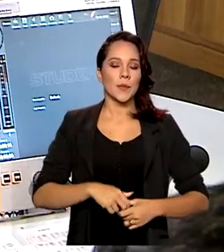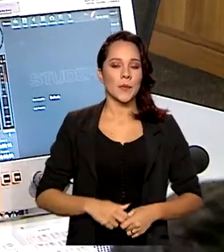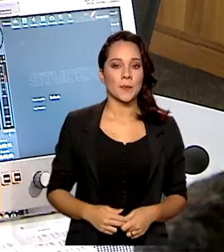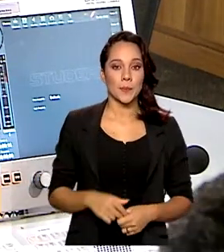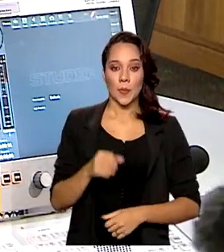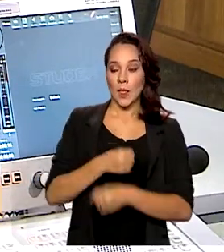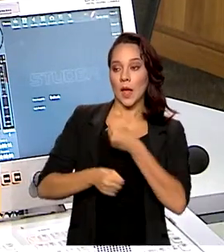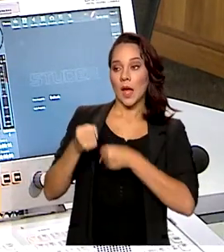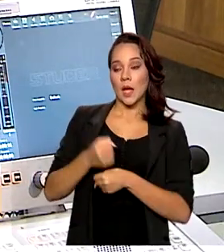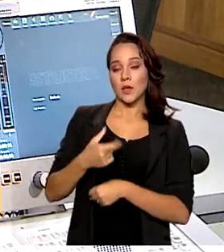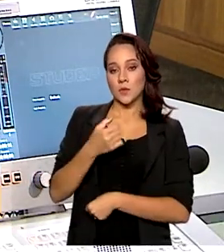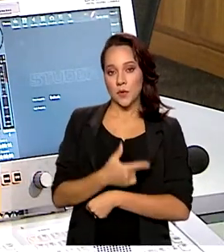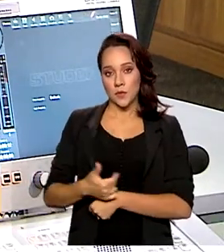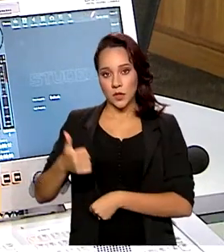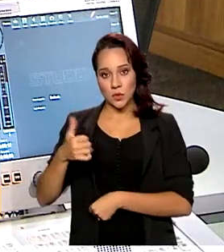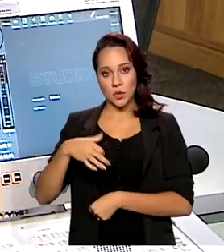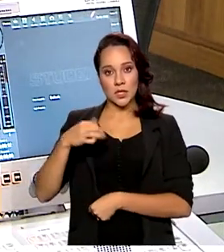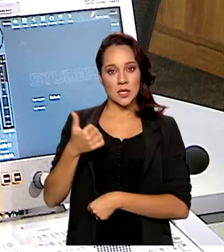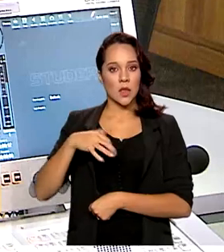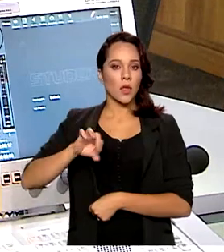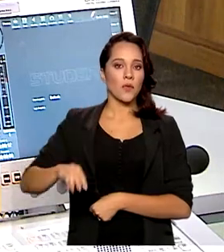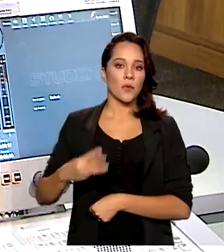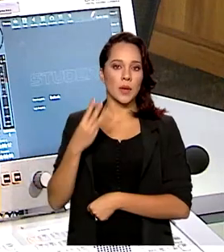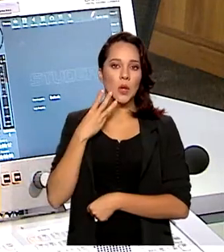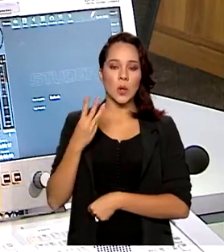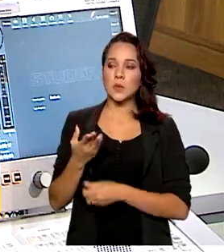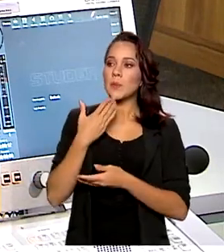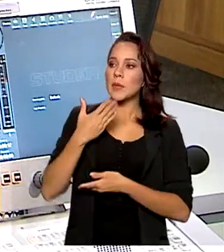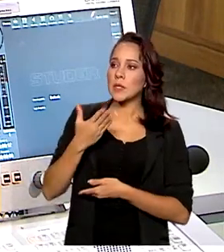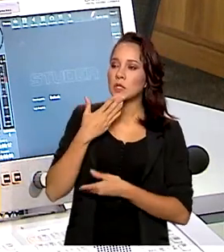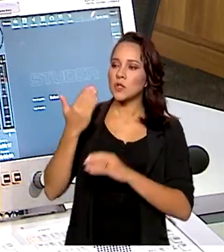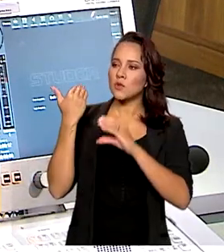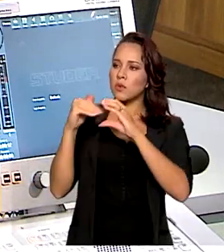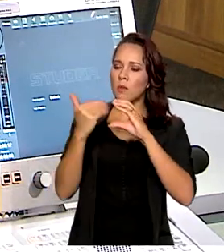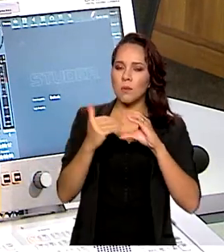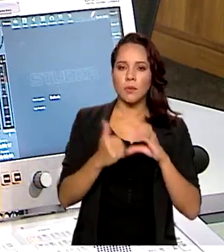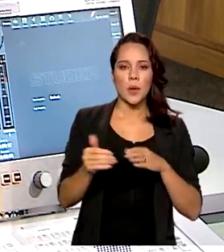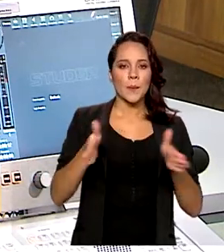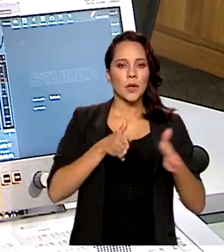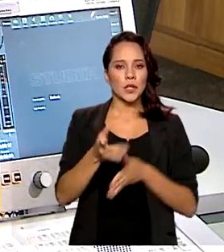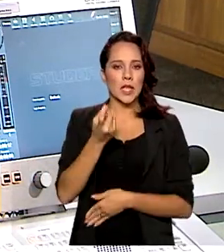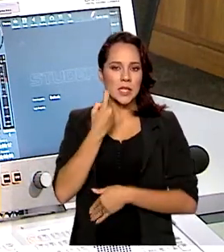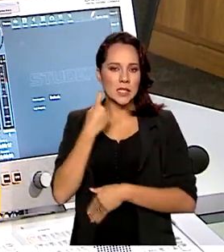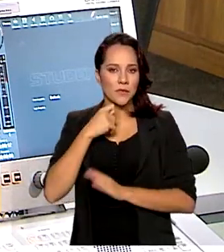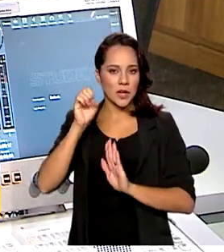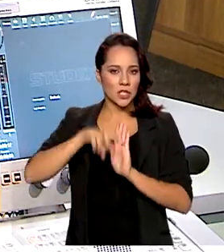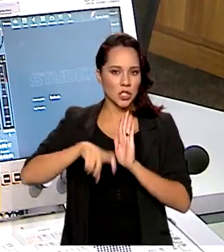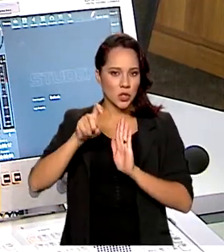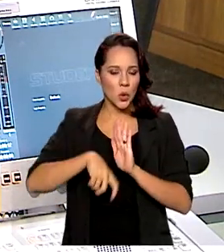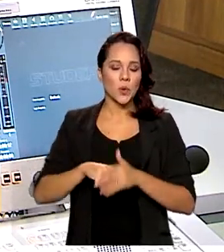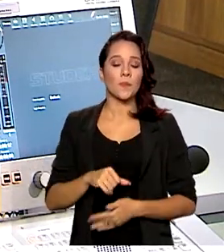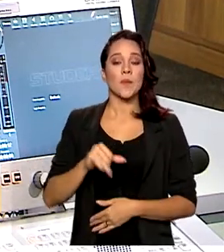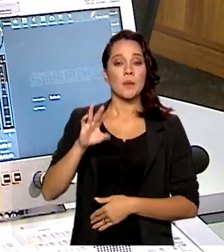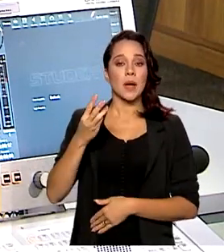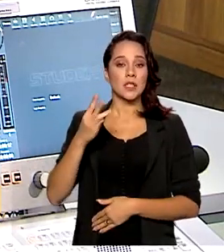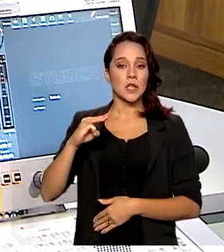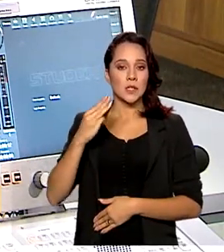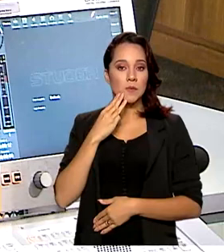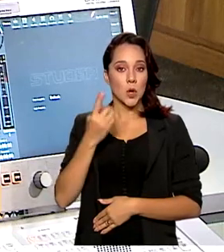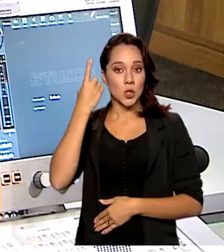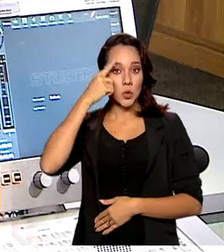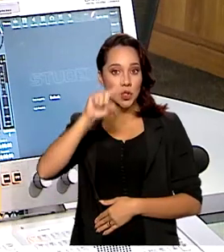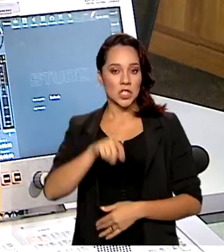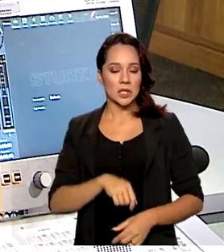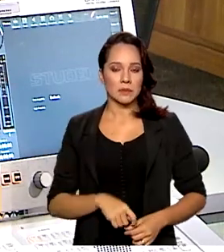Em 2021, foram 19 milhões de encomendas postadas no período da Black Friday, sendo mais de 3 milhões em apenas um